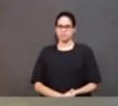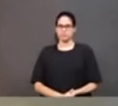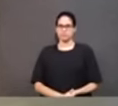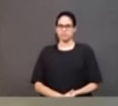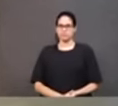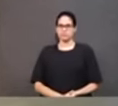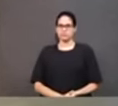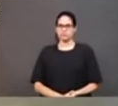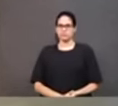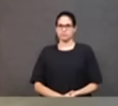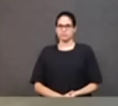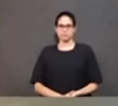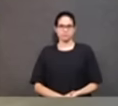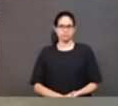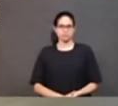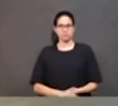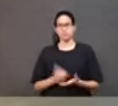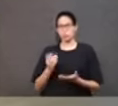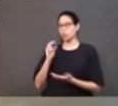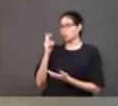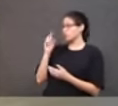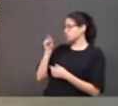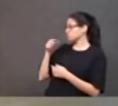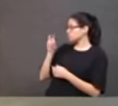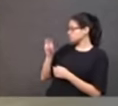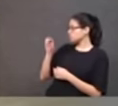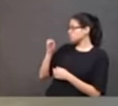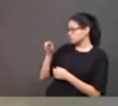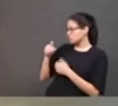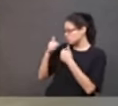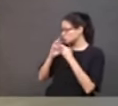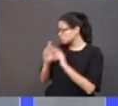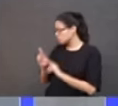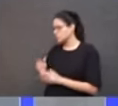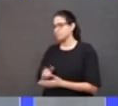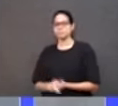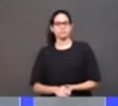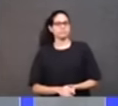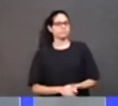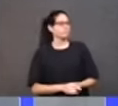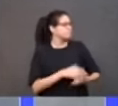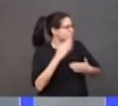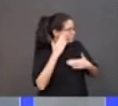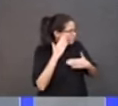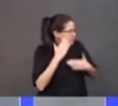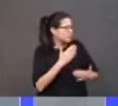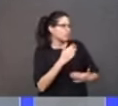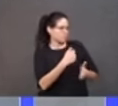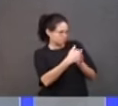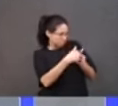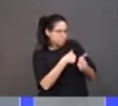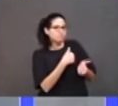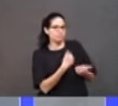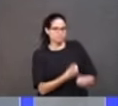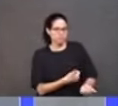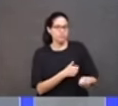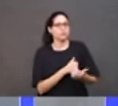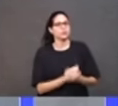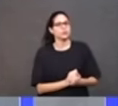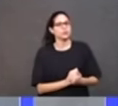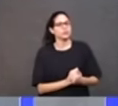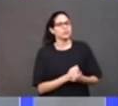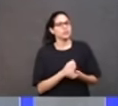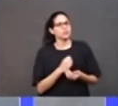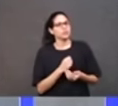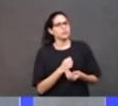Posso responder? Sim, 2 minutos e meio, por favor. Obrigado, professor Valder, pelo questionamento. Nós,